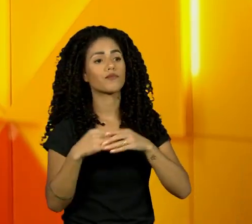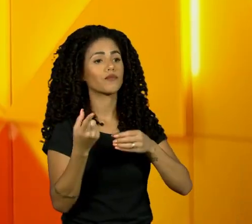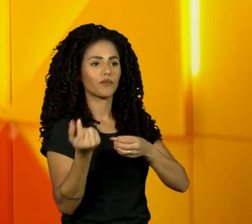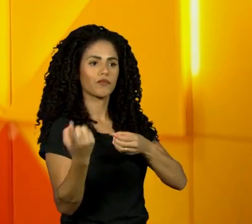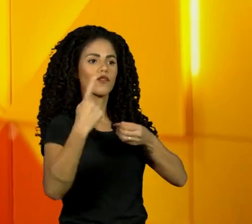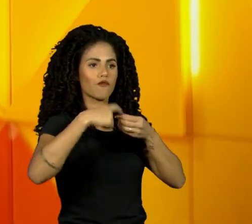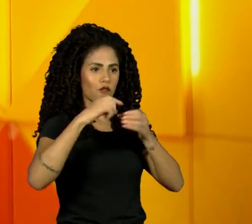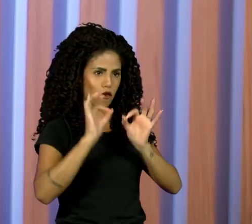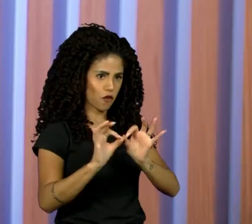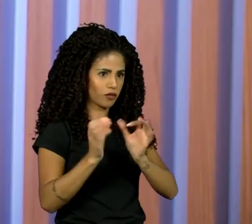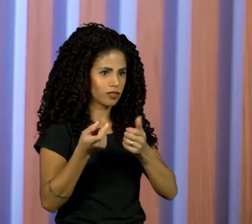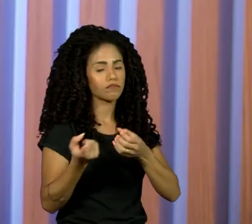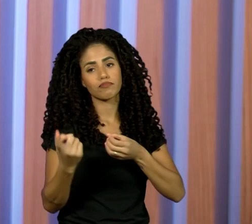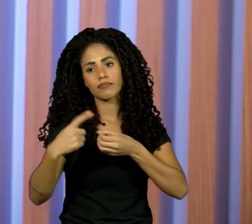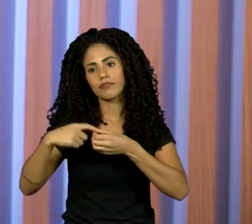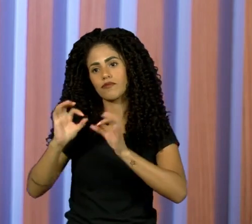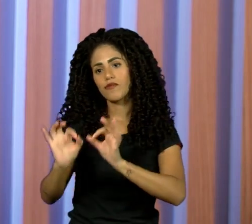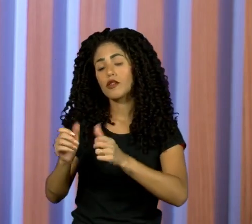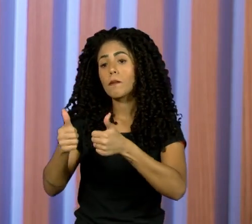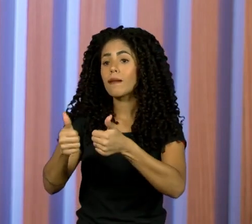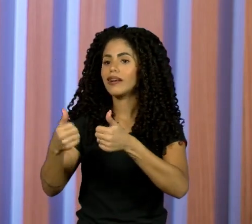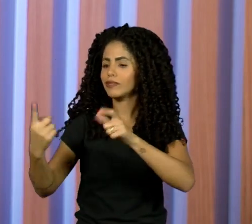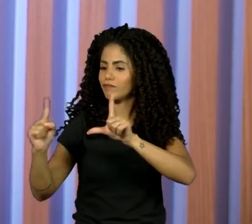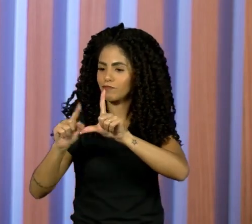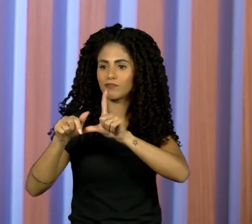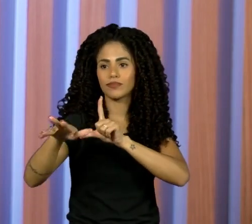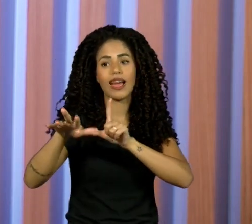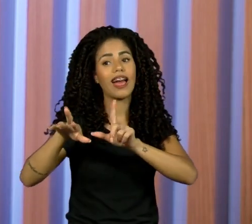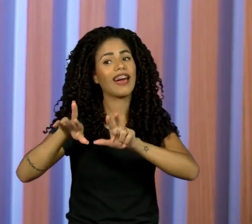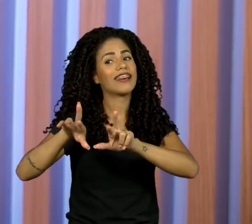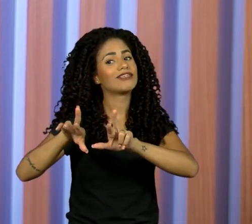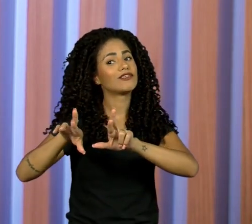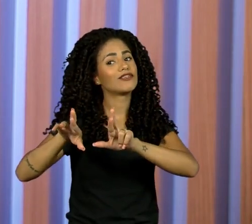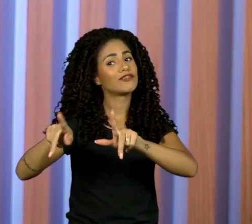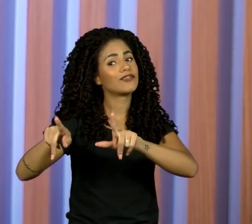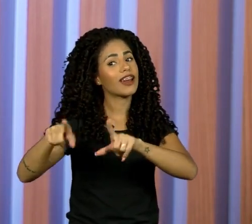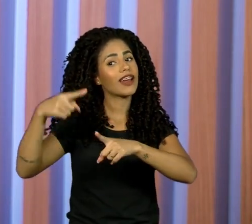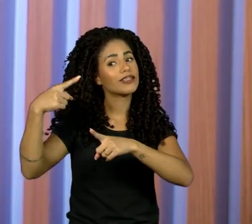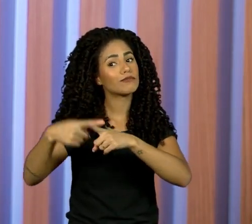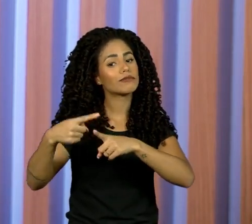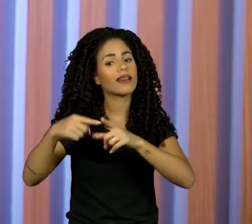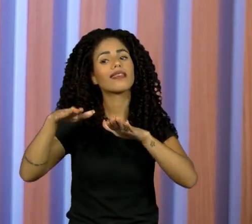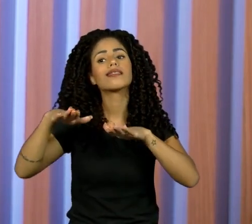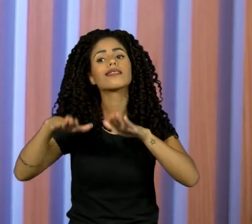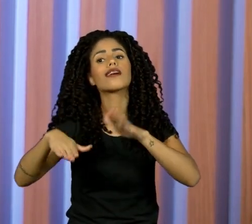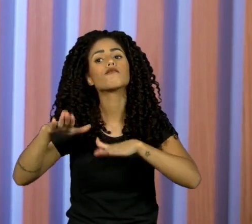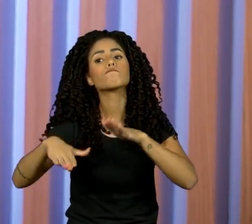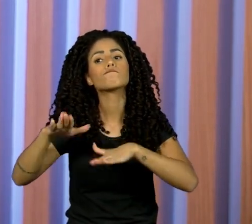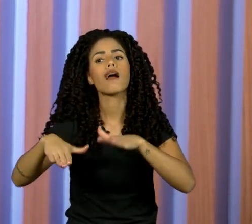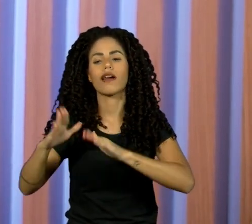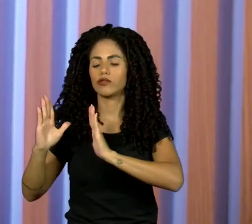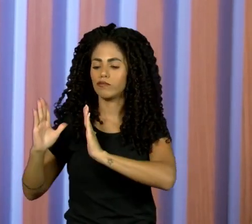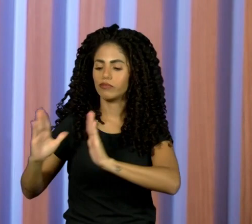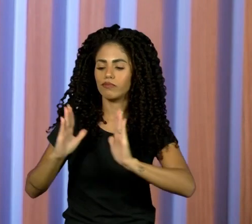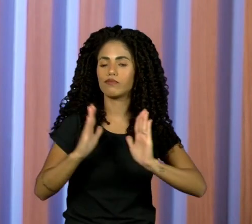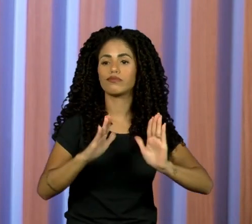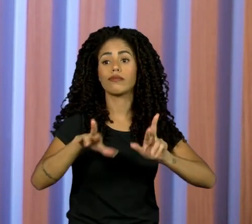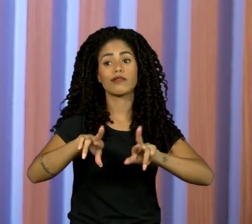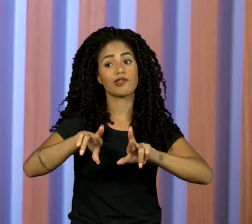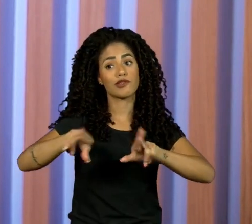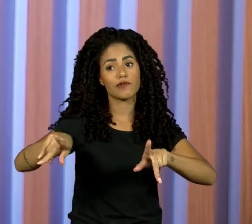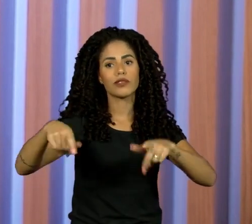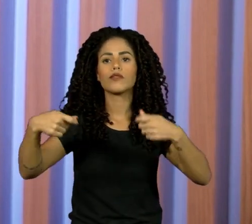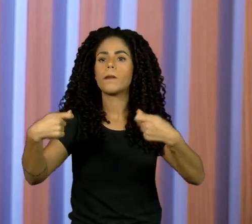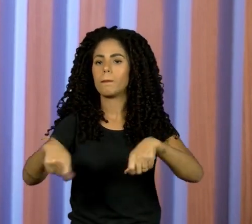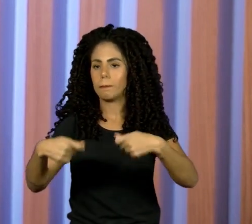muito grande, né? Exato. Só que com a influência é um pouco diferente, justamente porque existe esse dinamismo, né? E aí o processo é um pouco diferente. Então, é